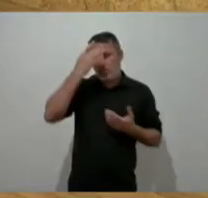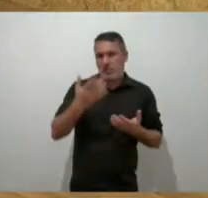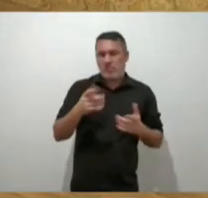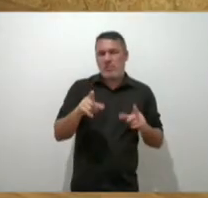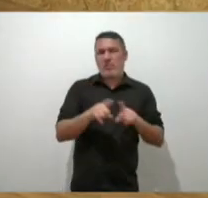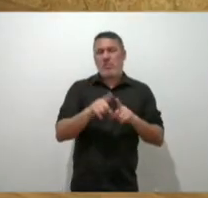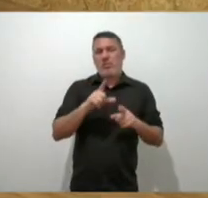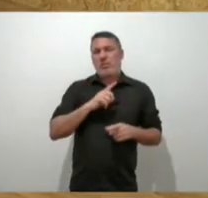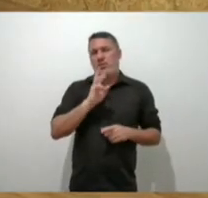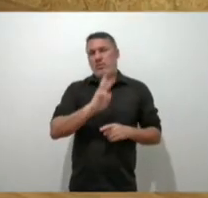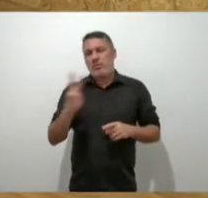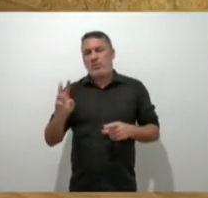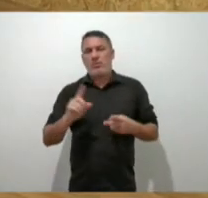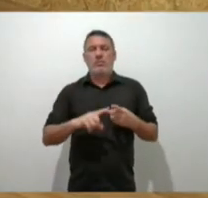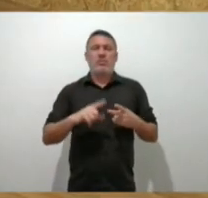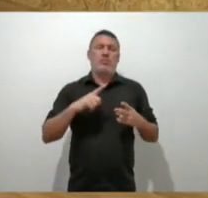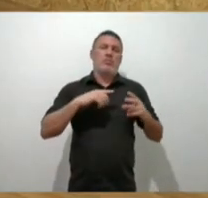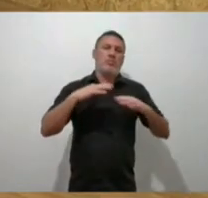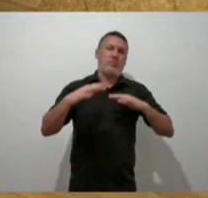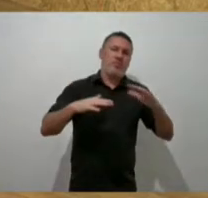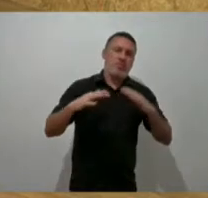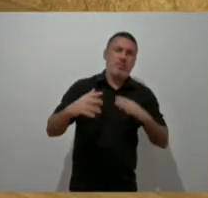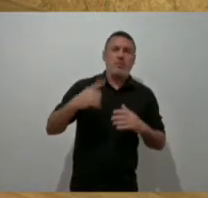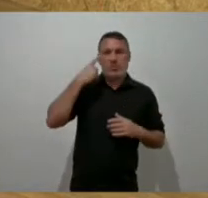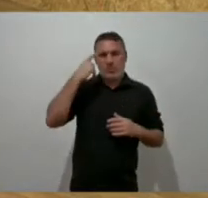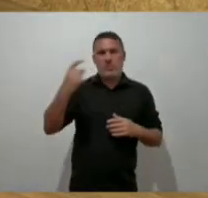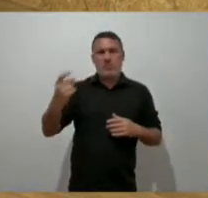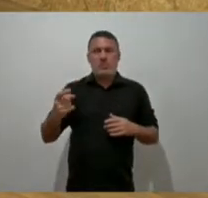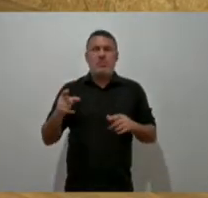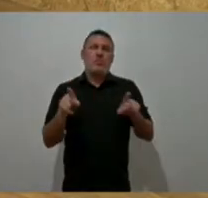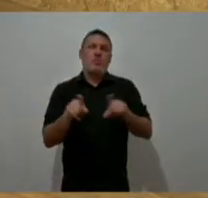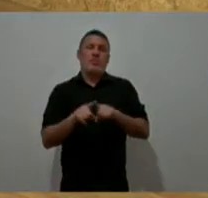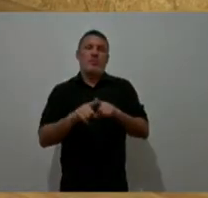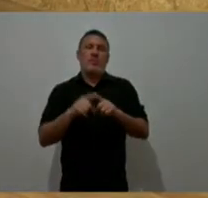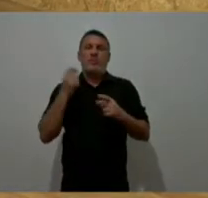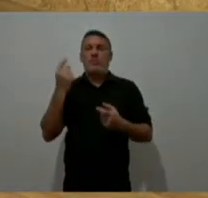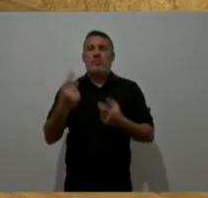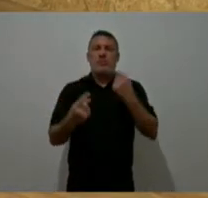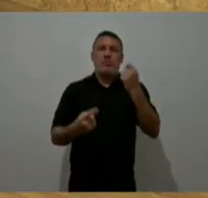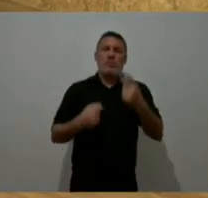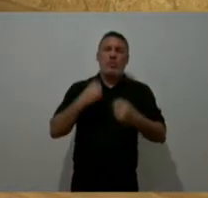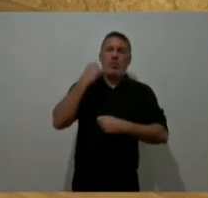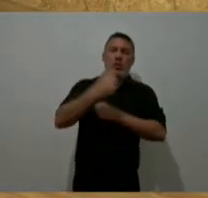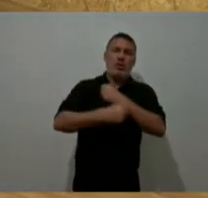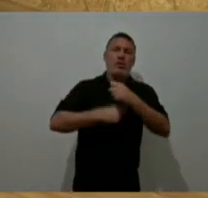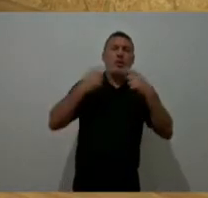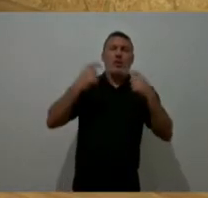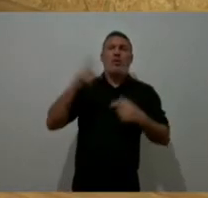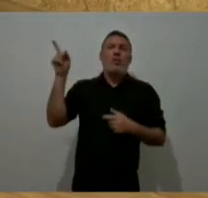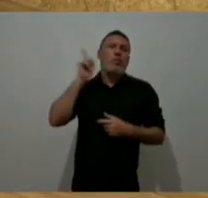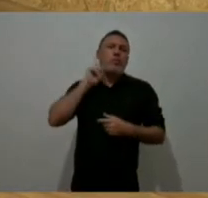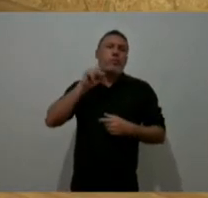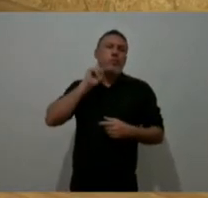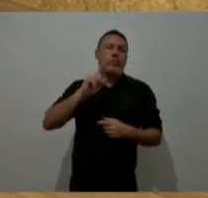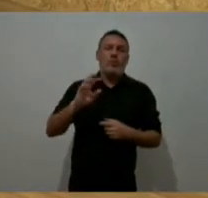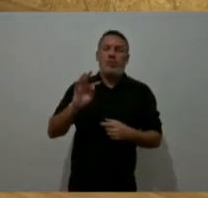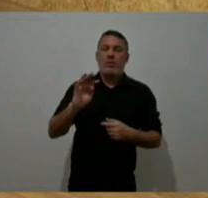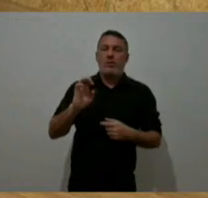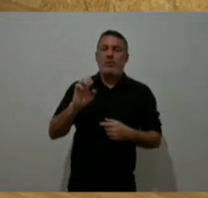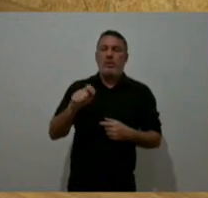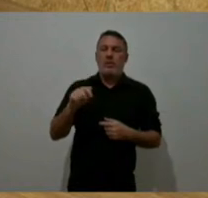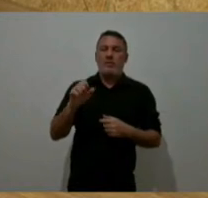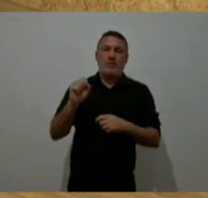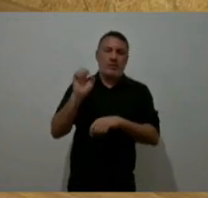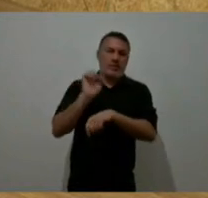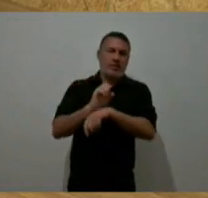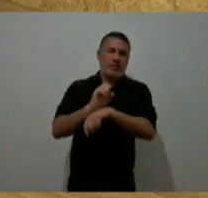também que é interessante. Uma vez por ano no Texas tem uma reunião, vários cases. Esse ano não teve por